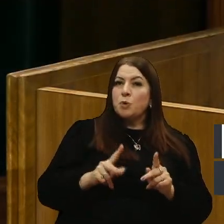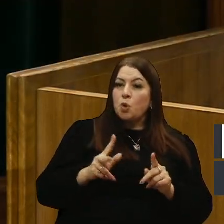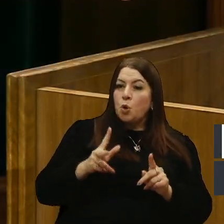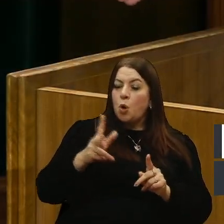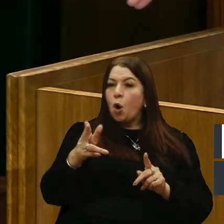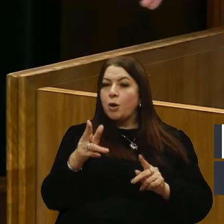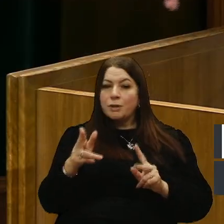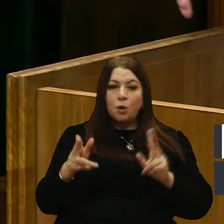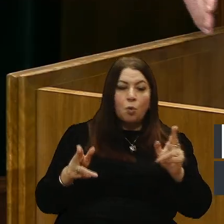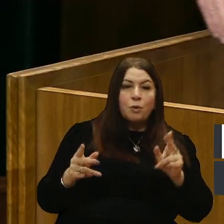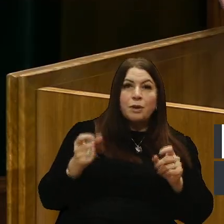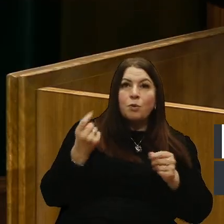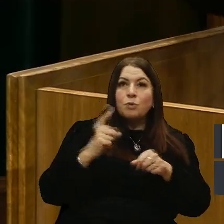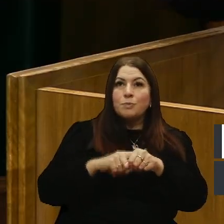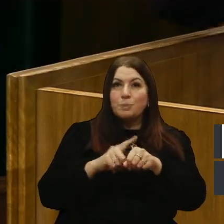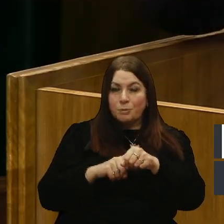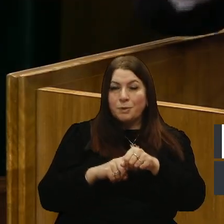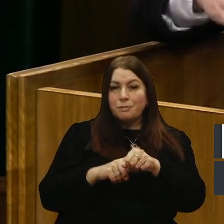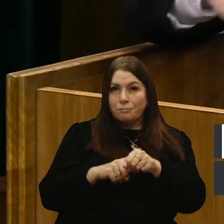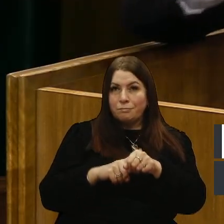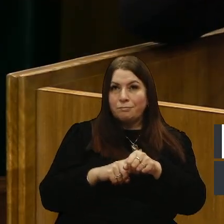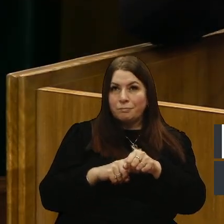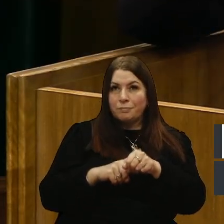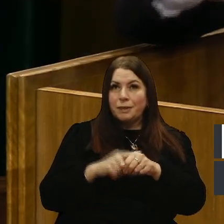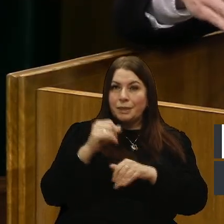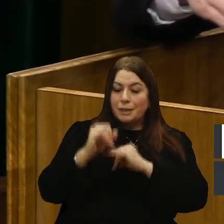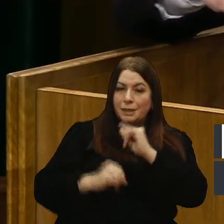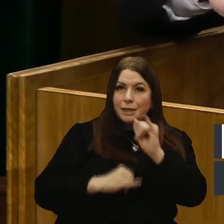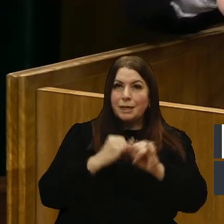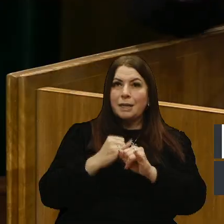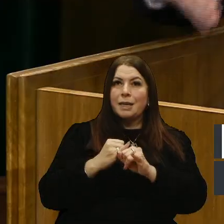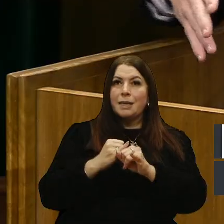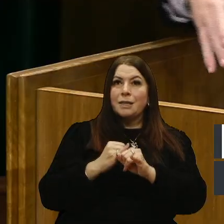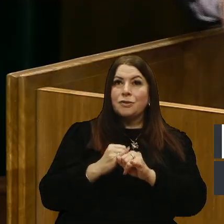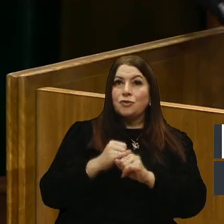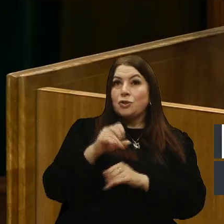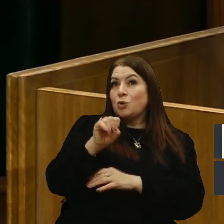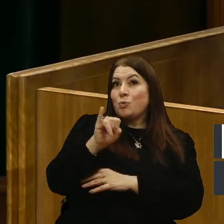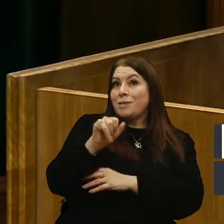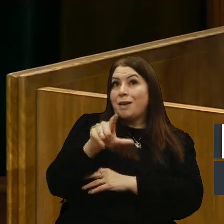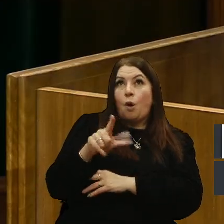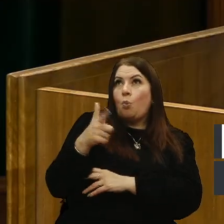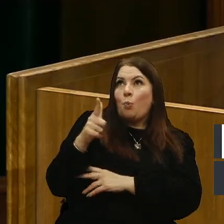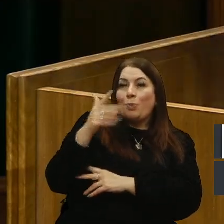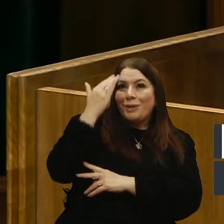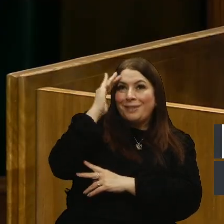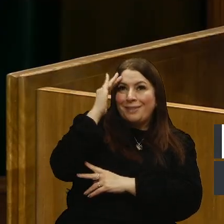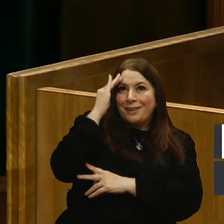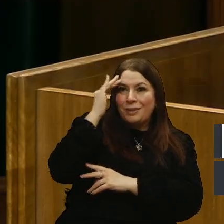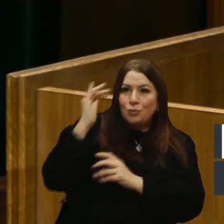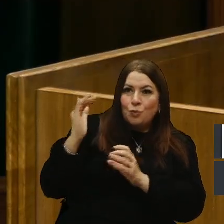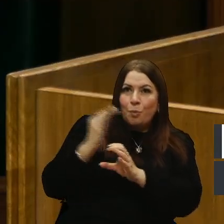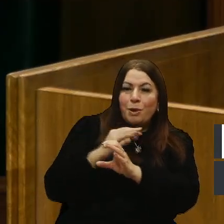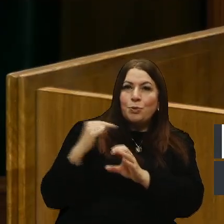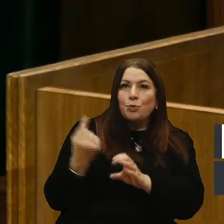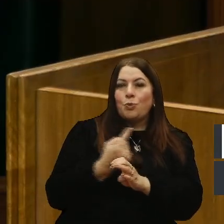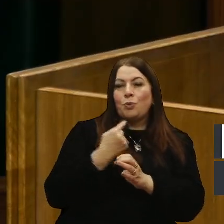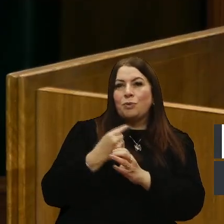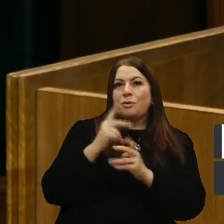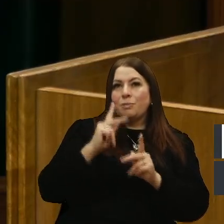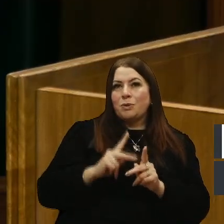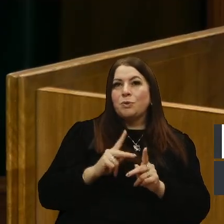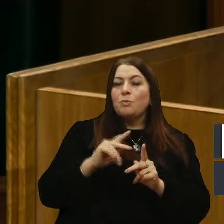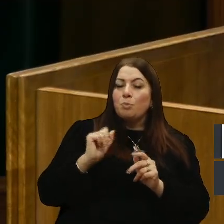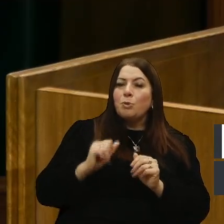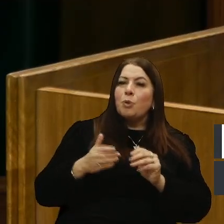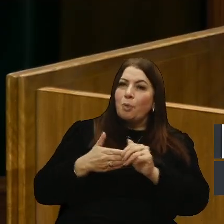alguns momentos na internet, sinais, e não entendem ao todo. Então as pessoas vão